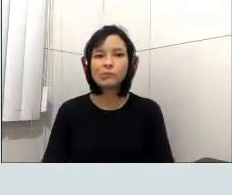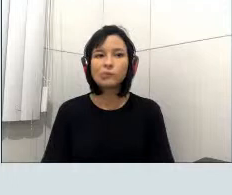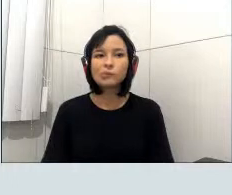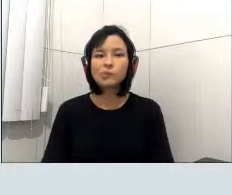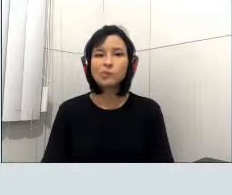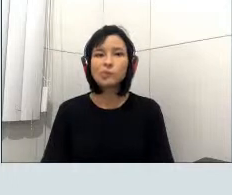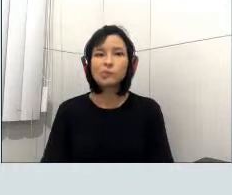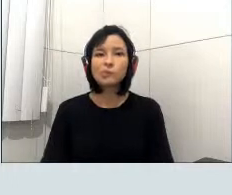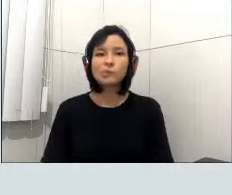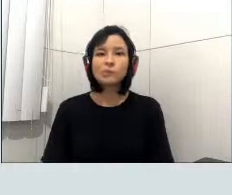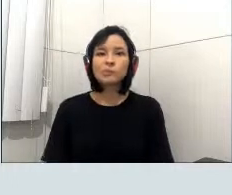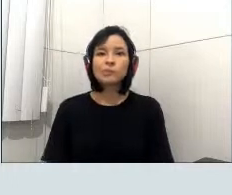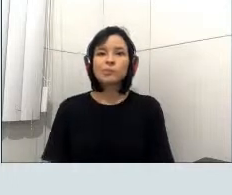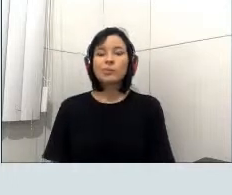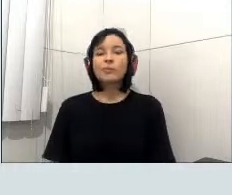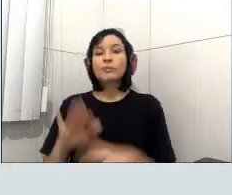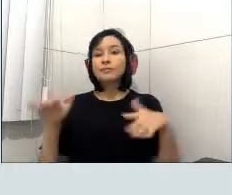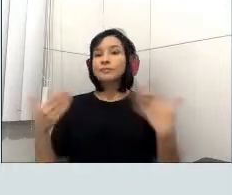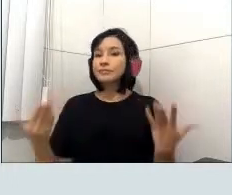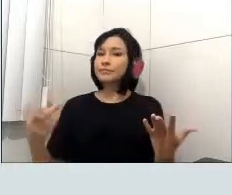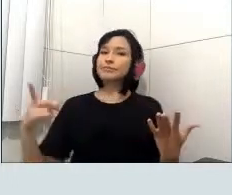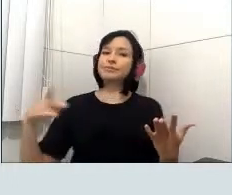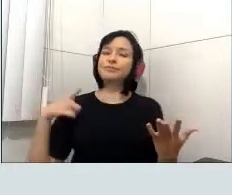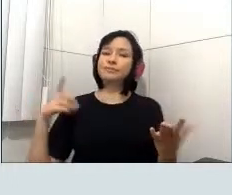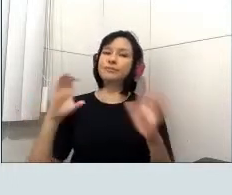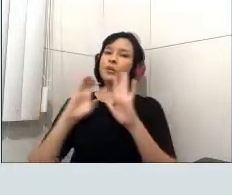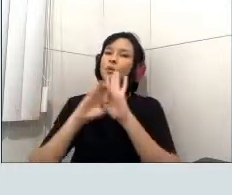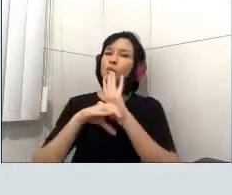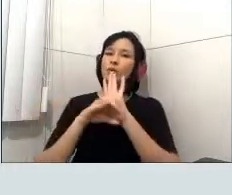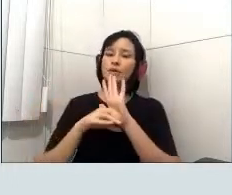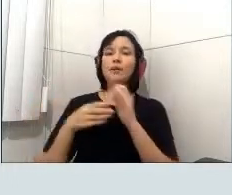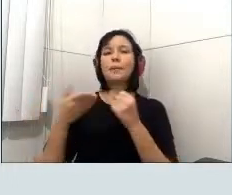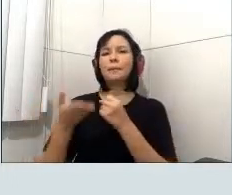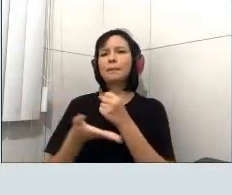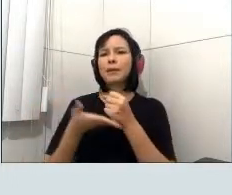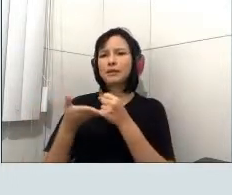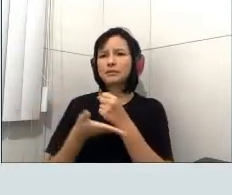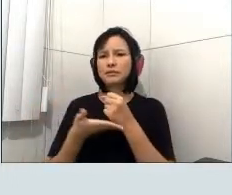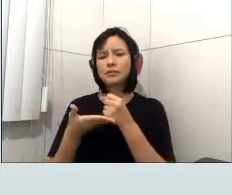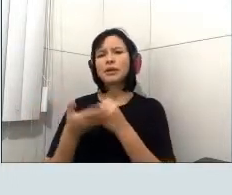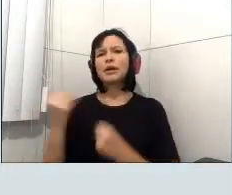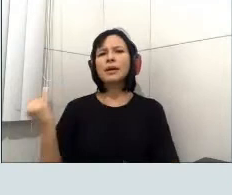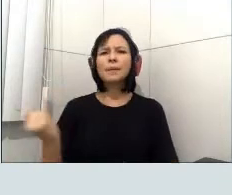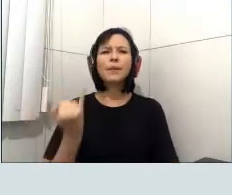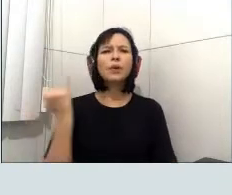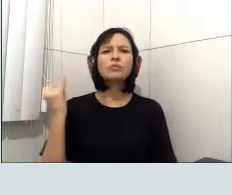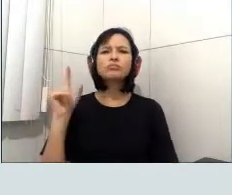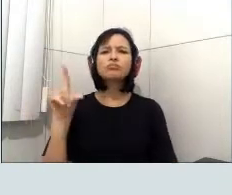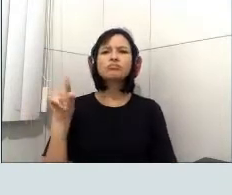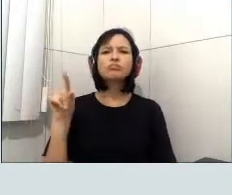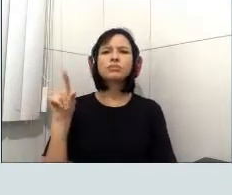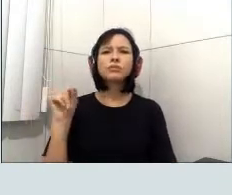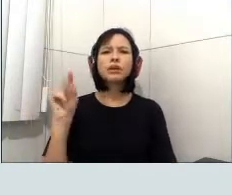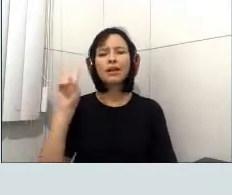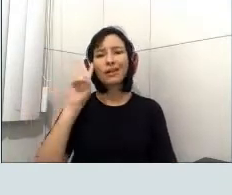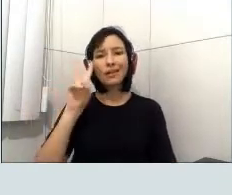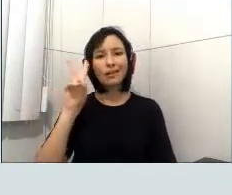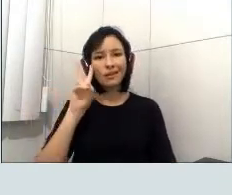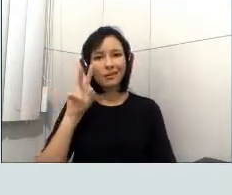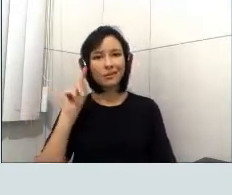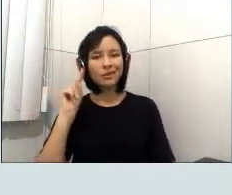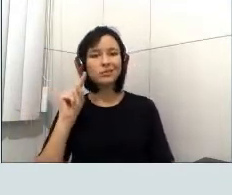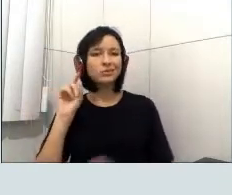É, tem um conceito bem básico e é muito importante vocês lembrarem desse